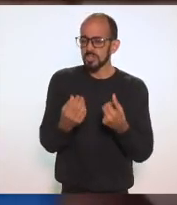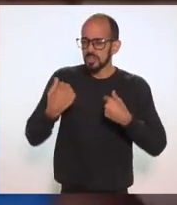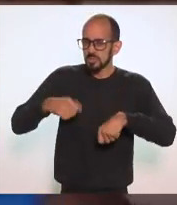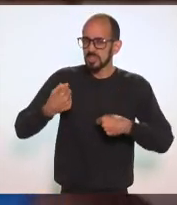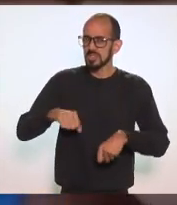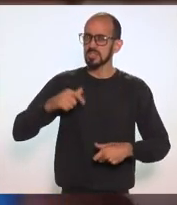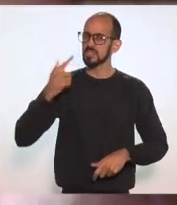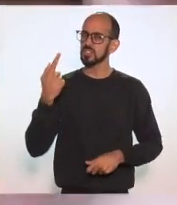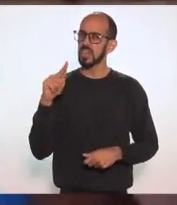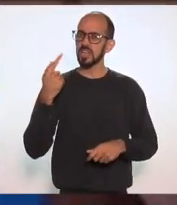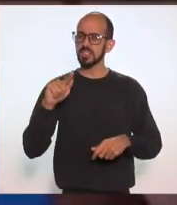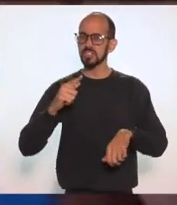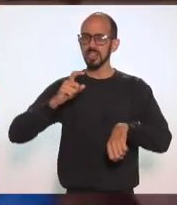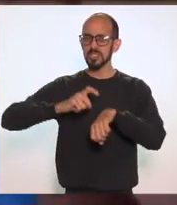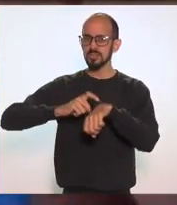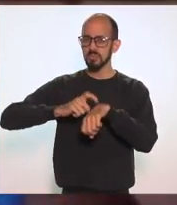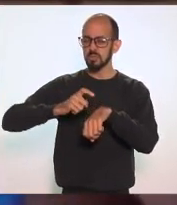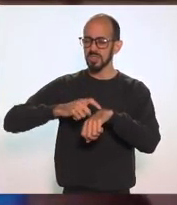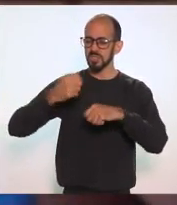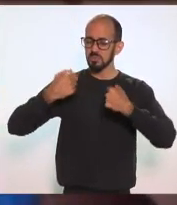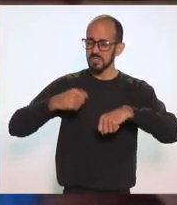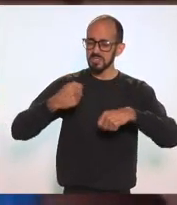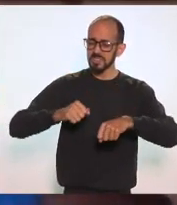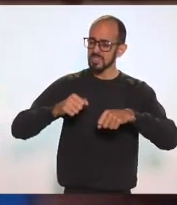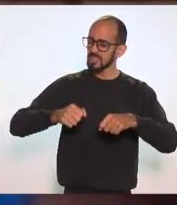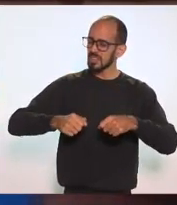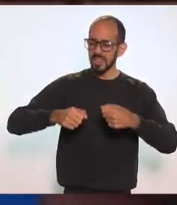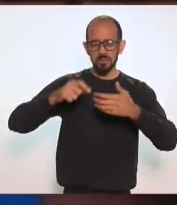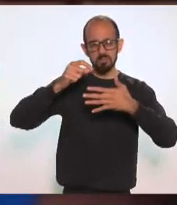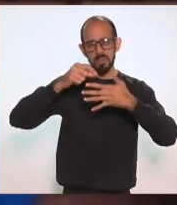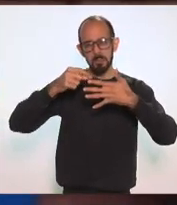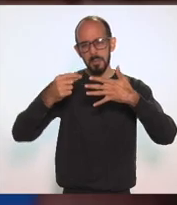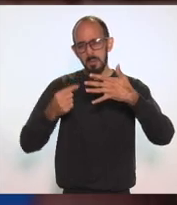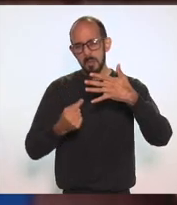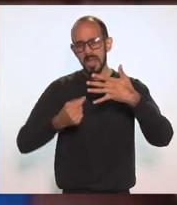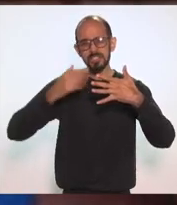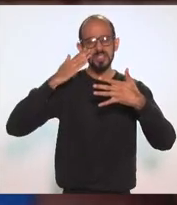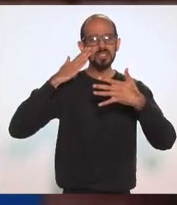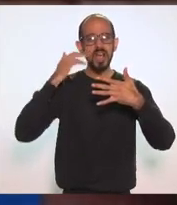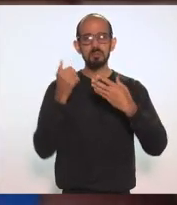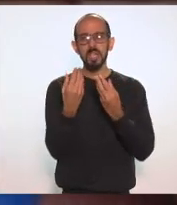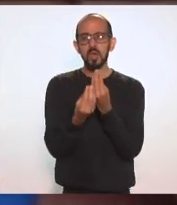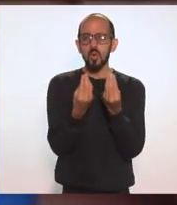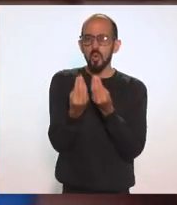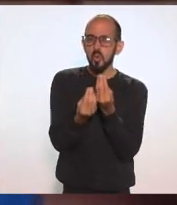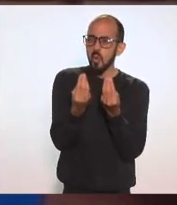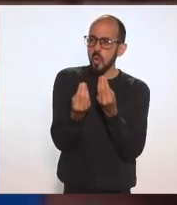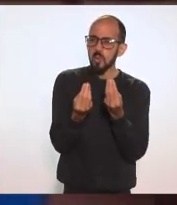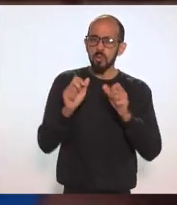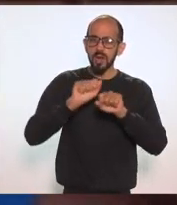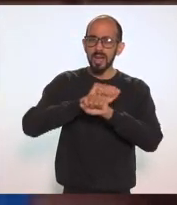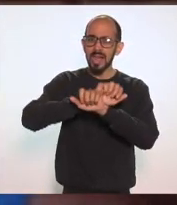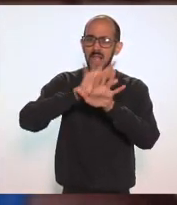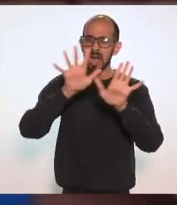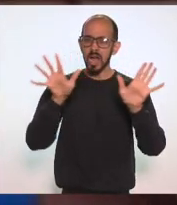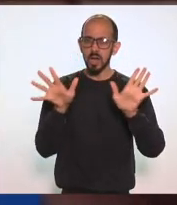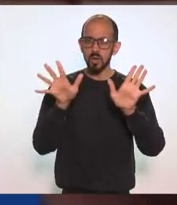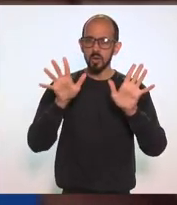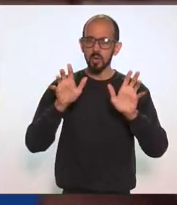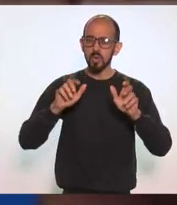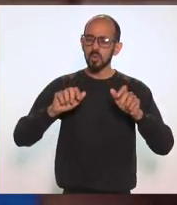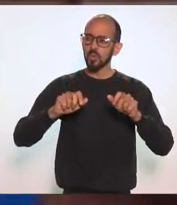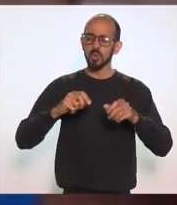esse período seja esmiuçado e que possamos ter um panorama e deixar esse legado a